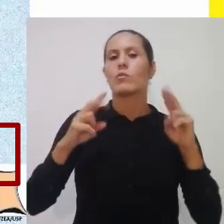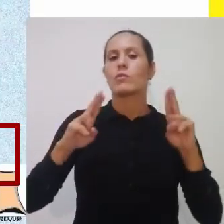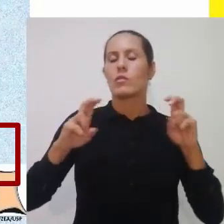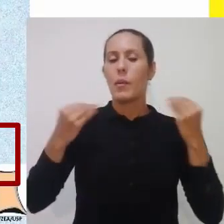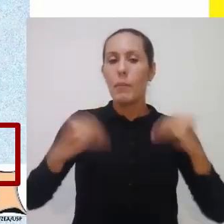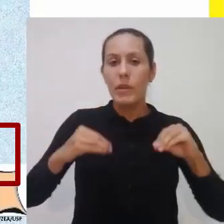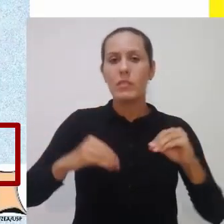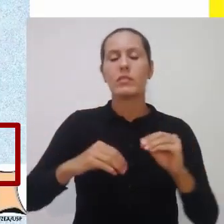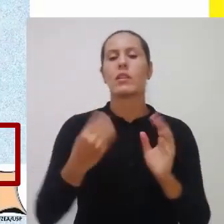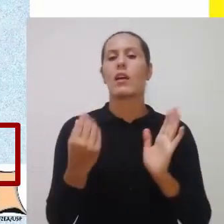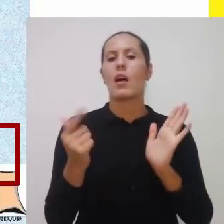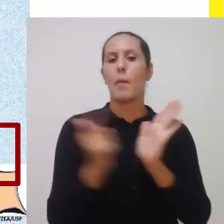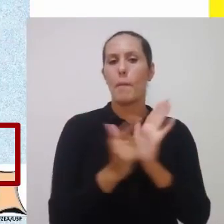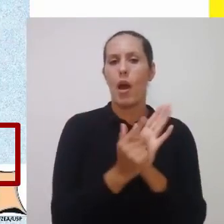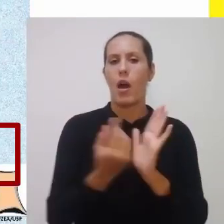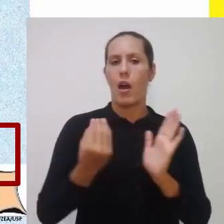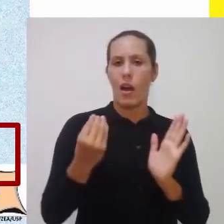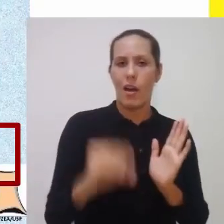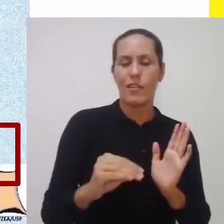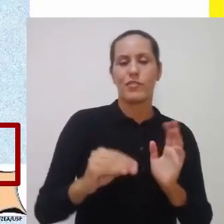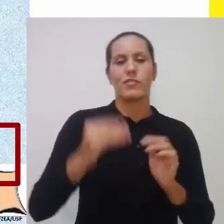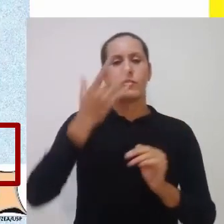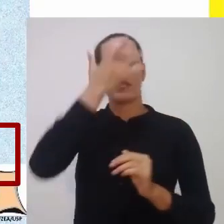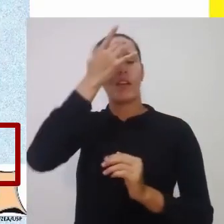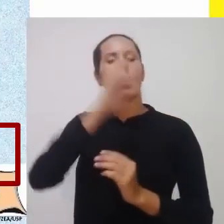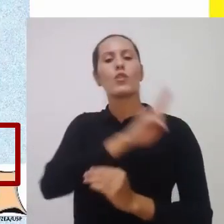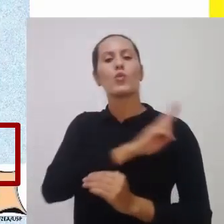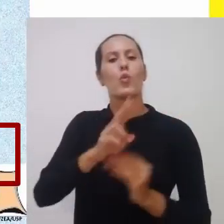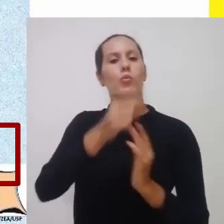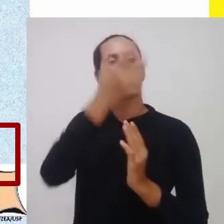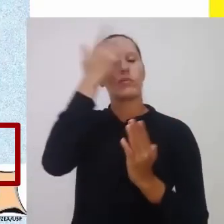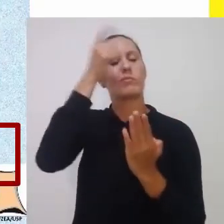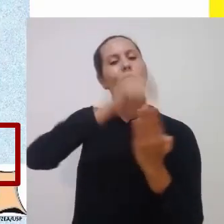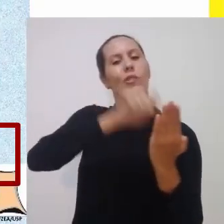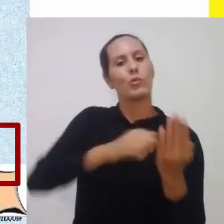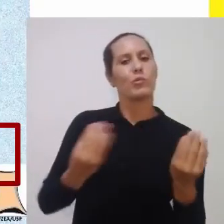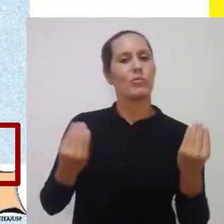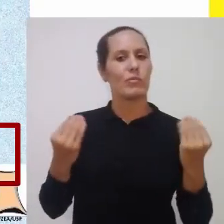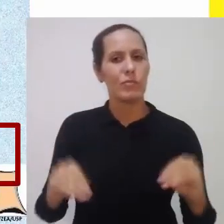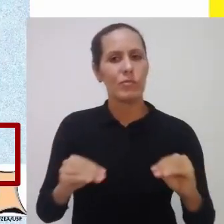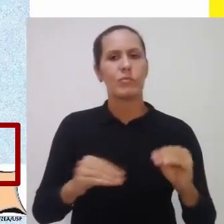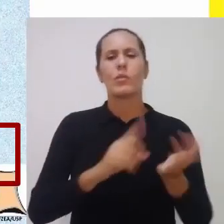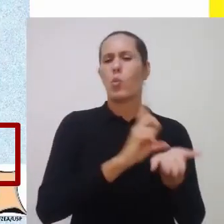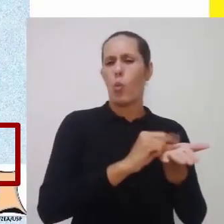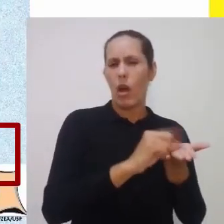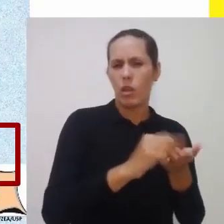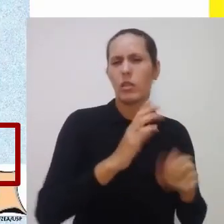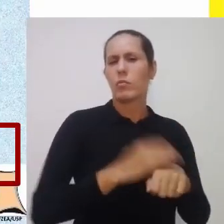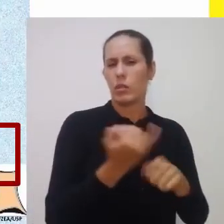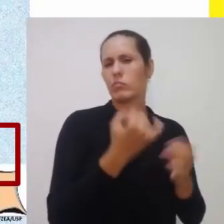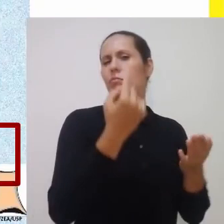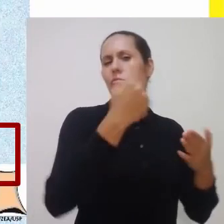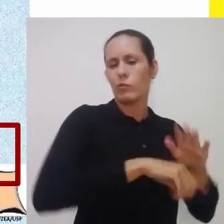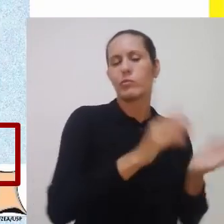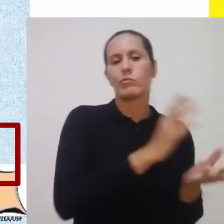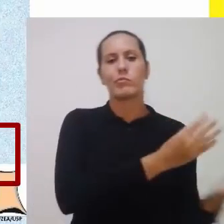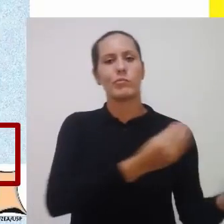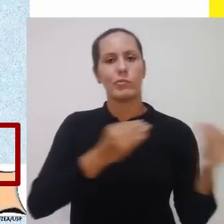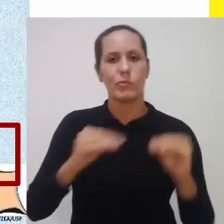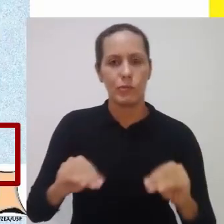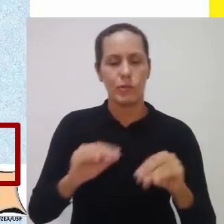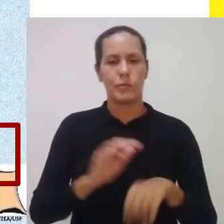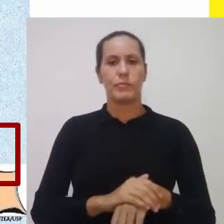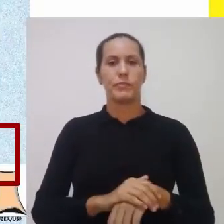autores, data e página, se no caso for um texto ou um artigo escrito mais elaborado, com exceção